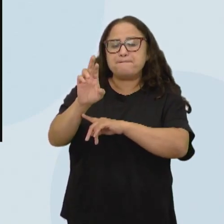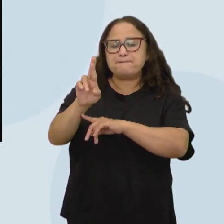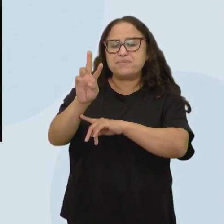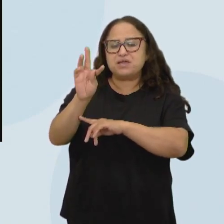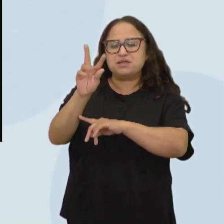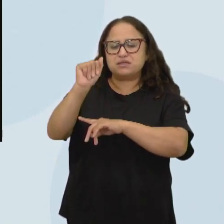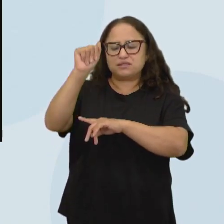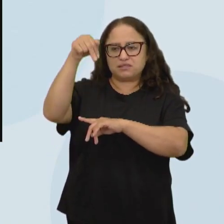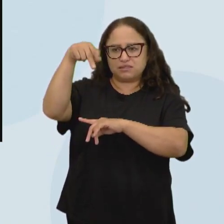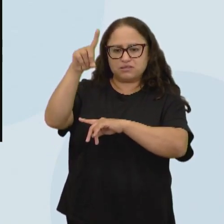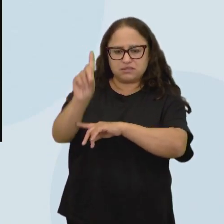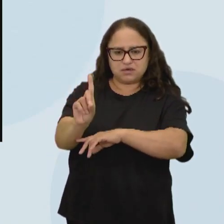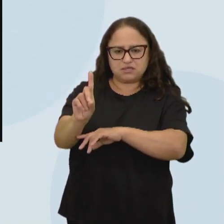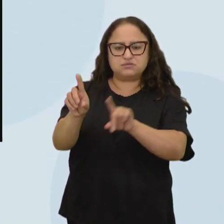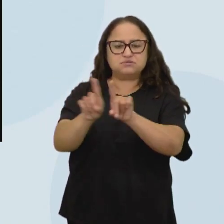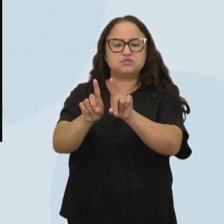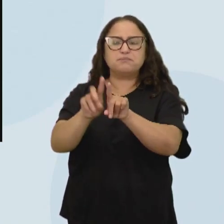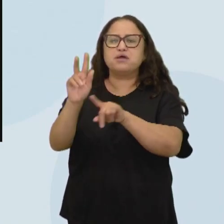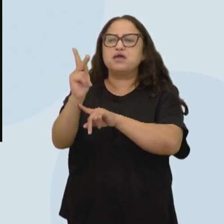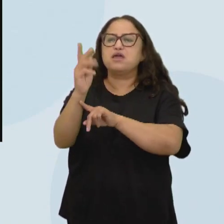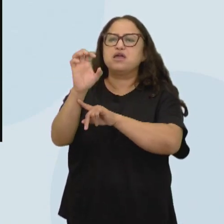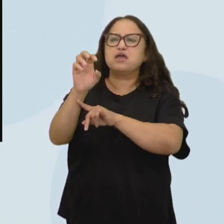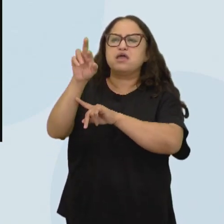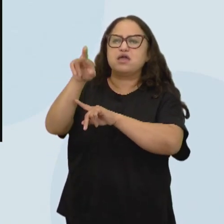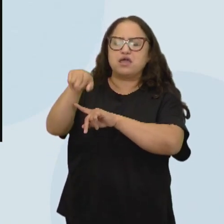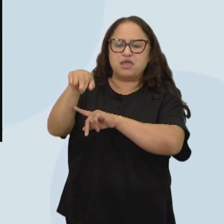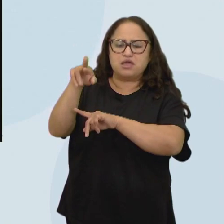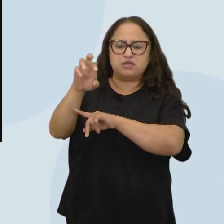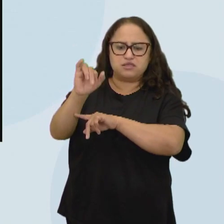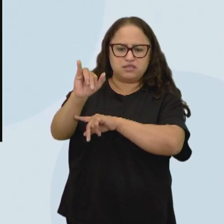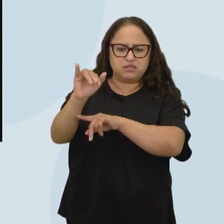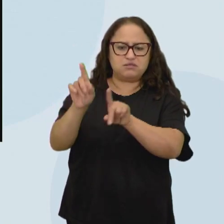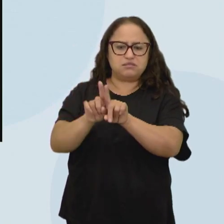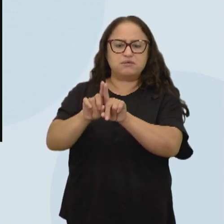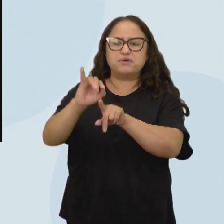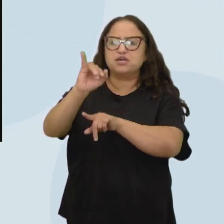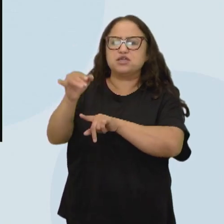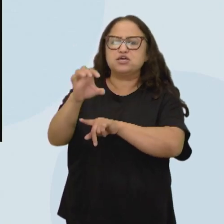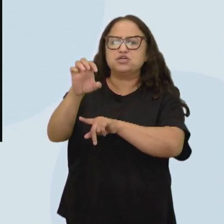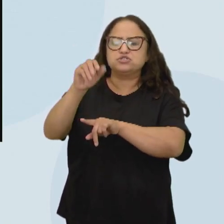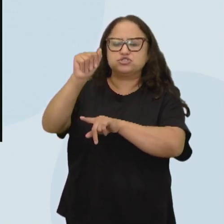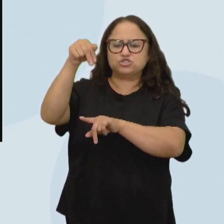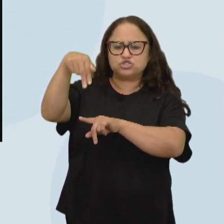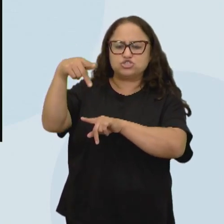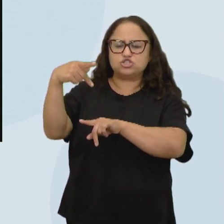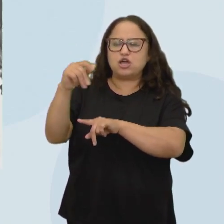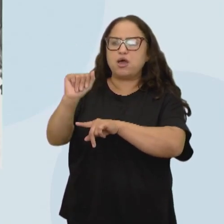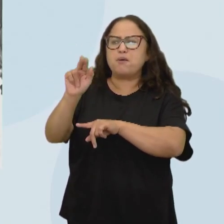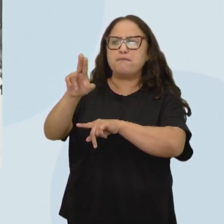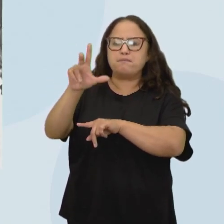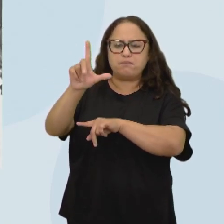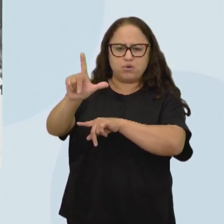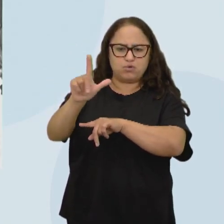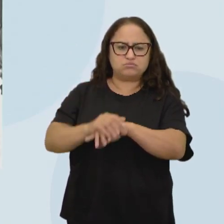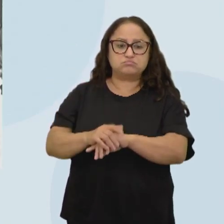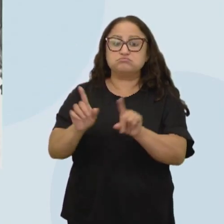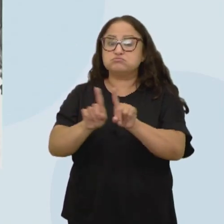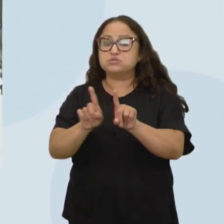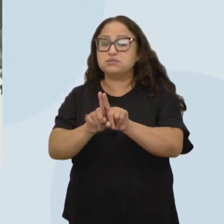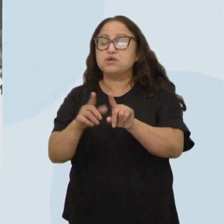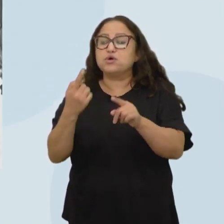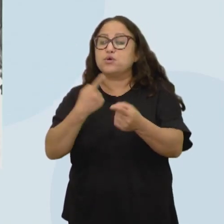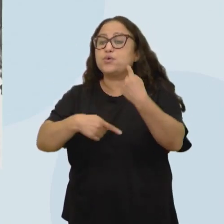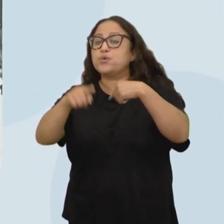A mesma coisa com Henri Bergson, o Jean-Paul Sartre também foi Prêmio Nobel de literatura. E o